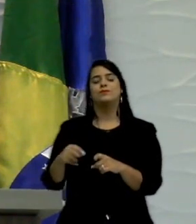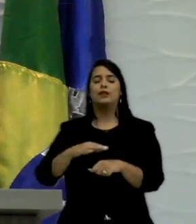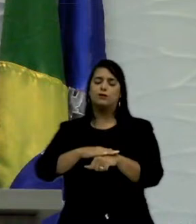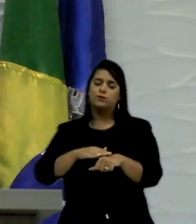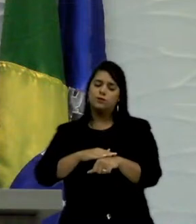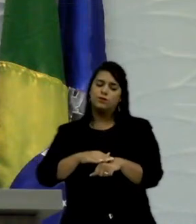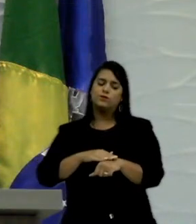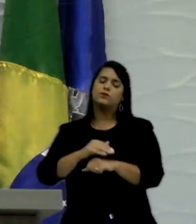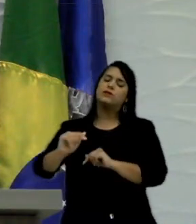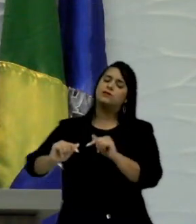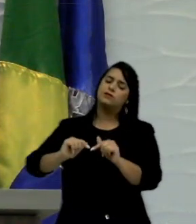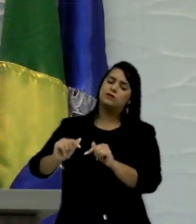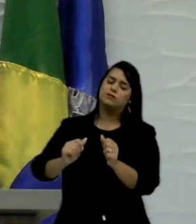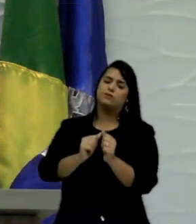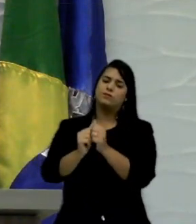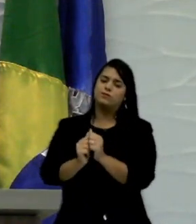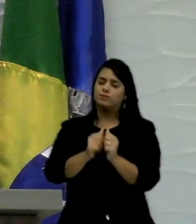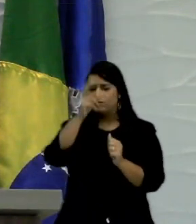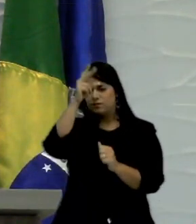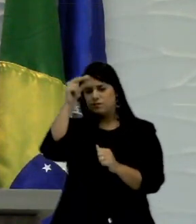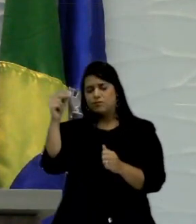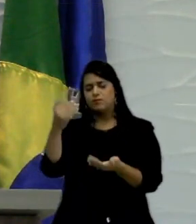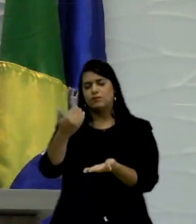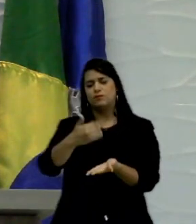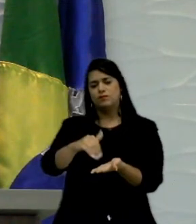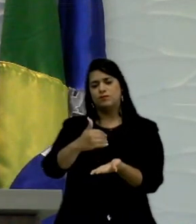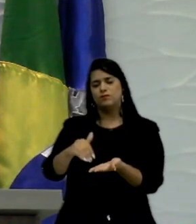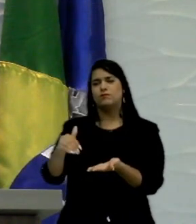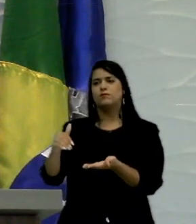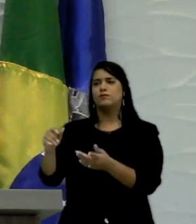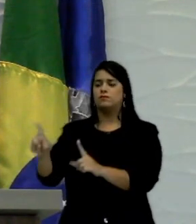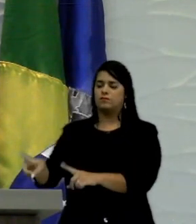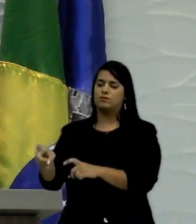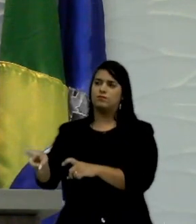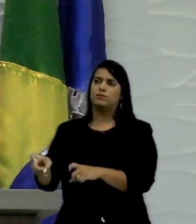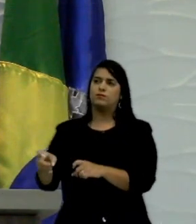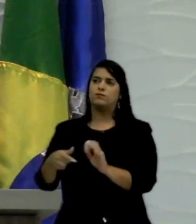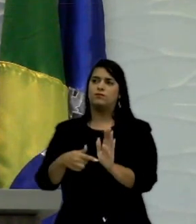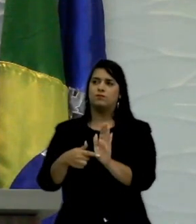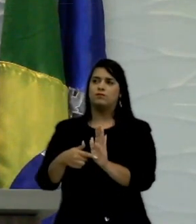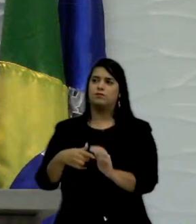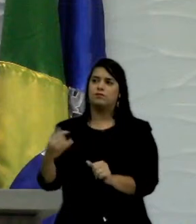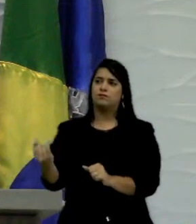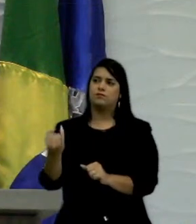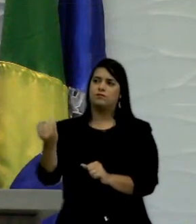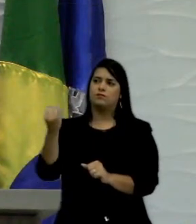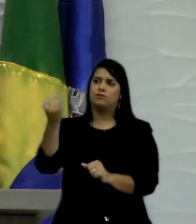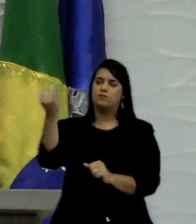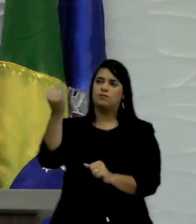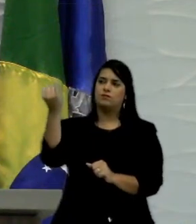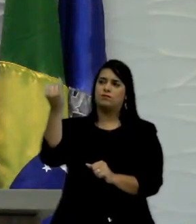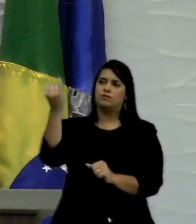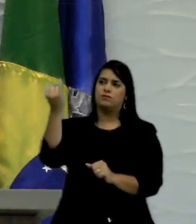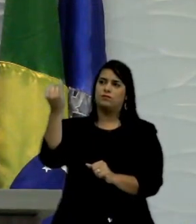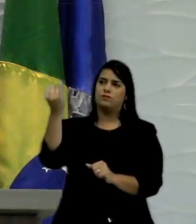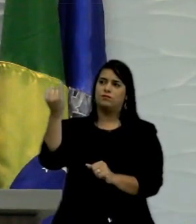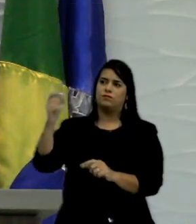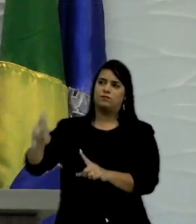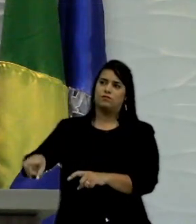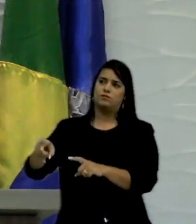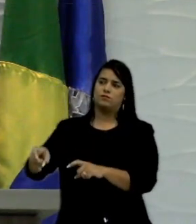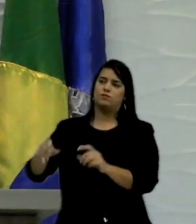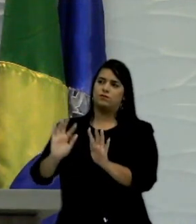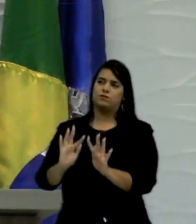nossa conversa com o prefeito, com o secretário de Agricultura, mostrando a importância que tem a agricultura familiar para o nosso município,